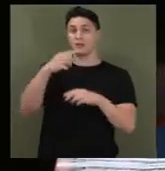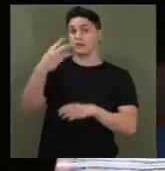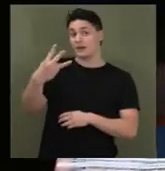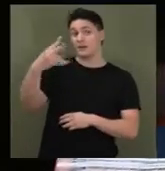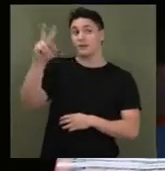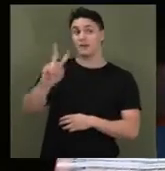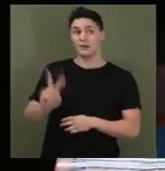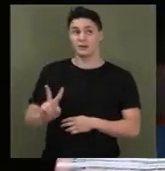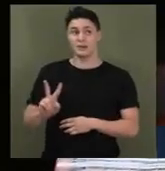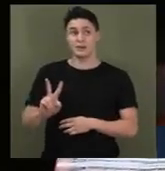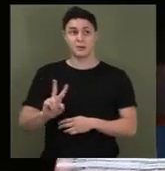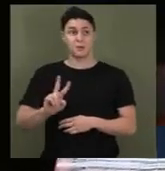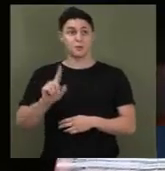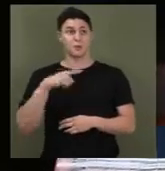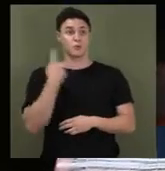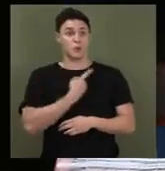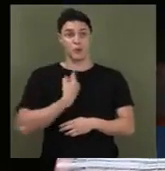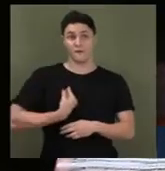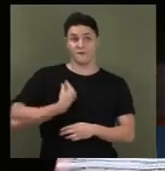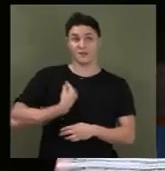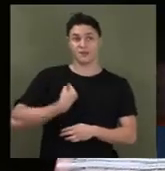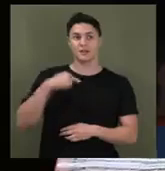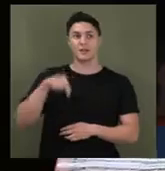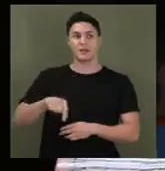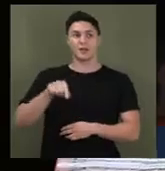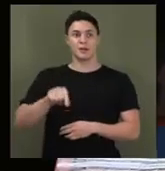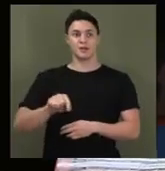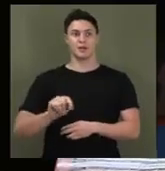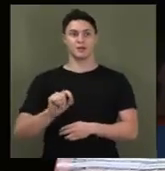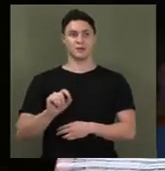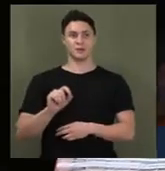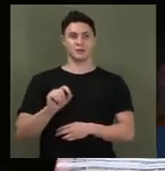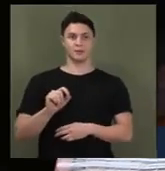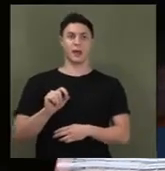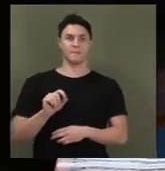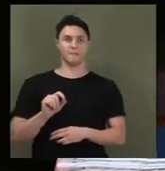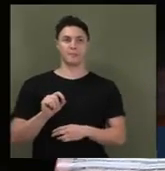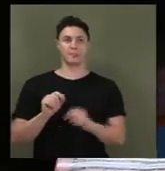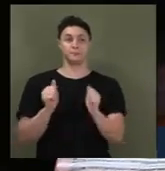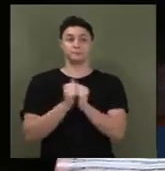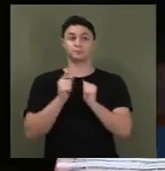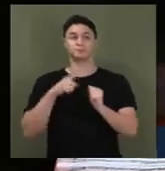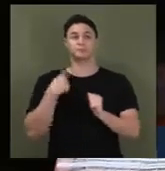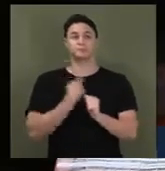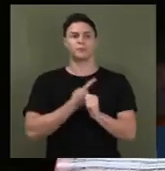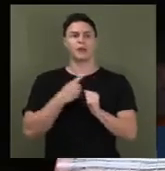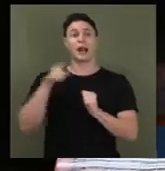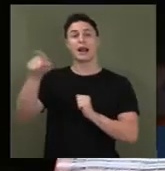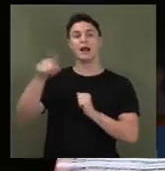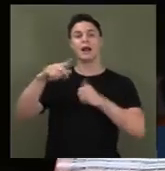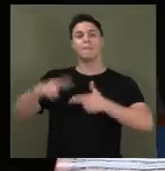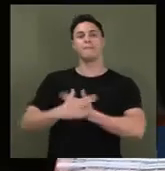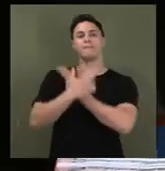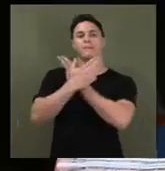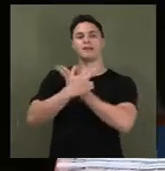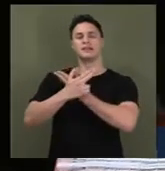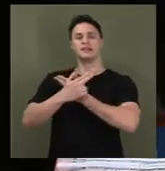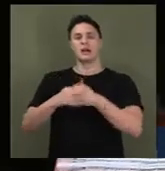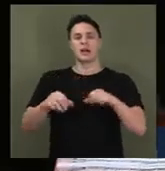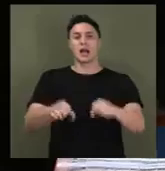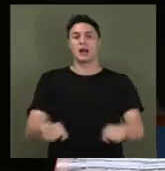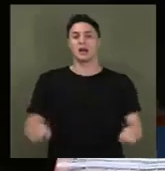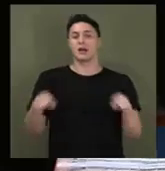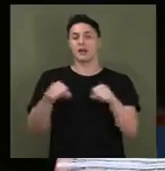Por três vezes, nós aqui fomos ao Rio Grande, e aí foi na base aérea de Canoas,